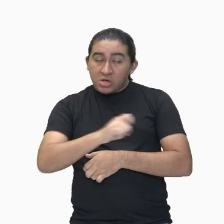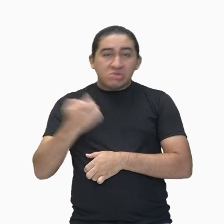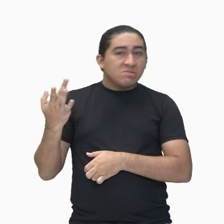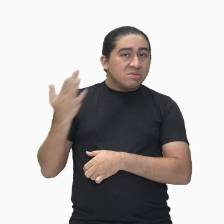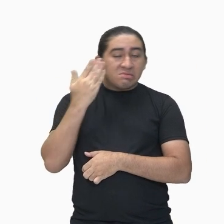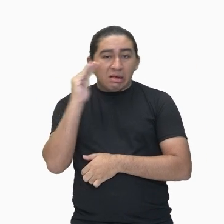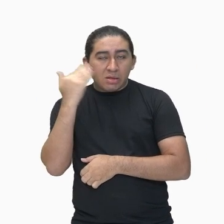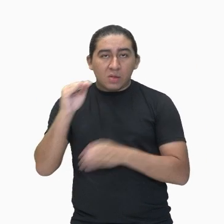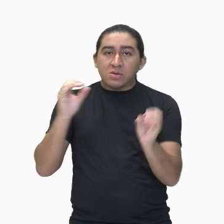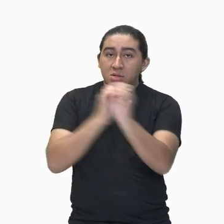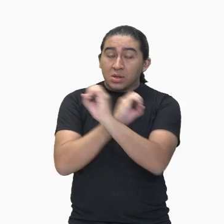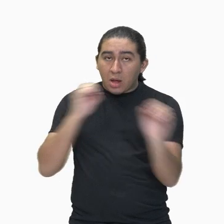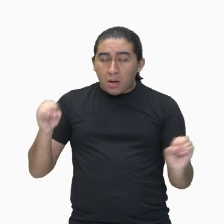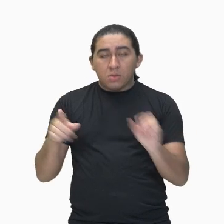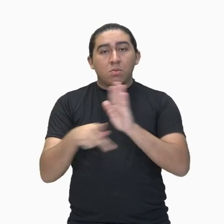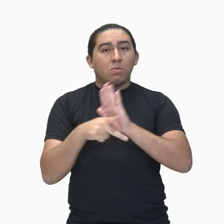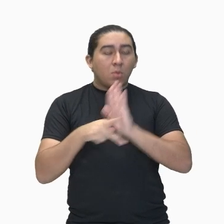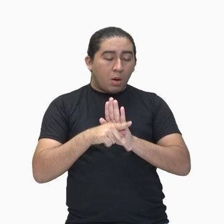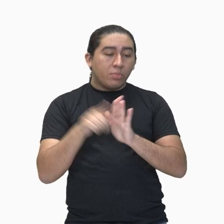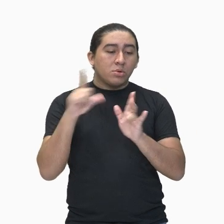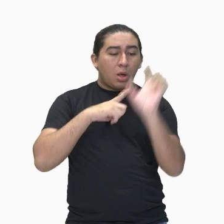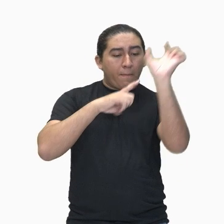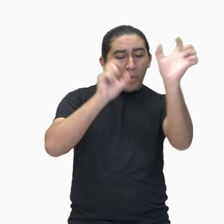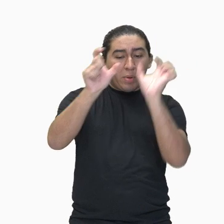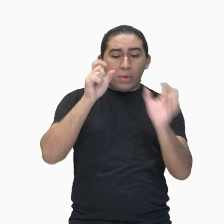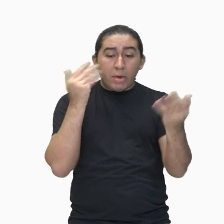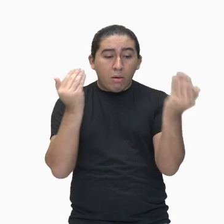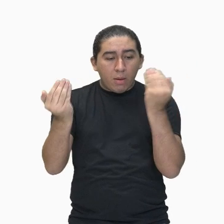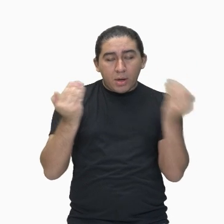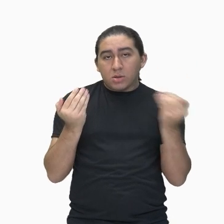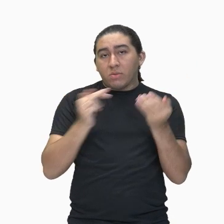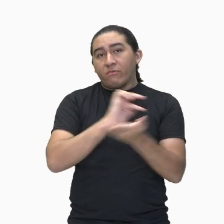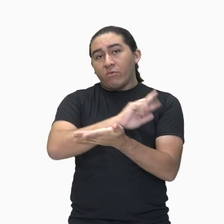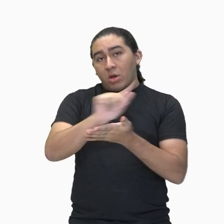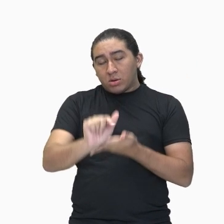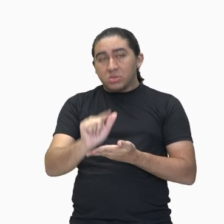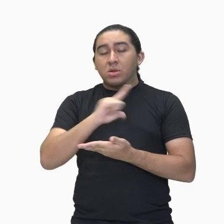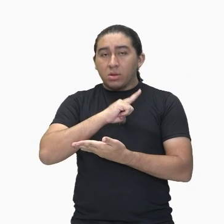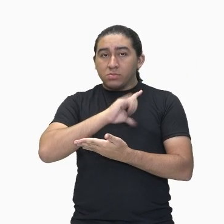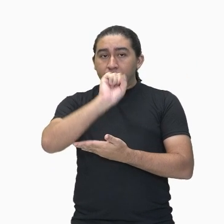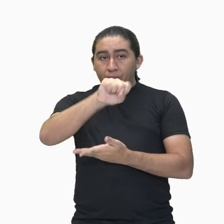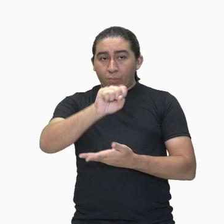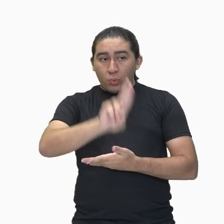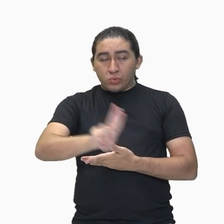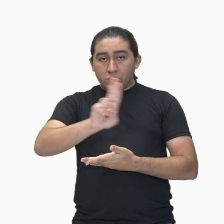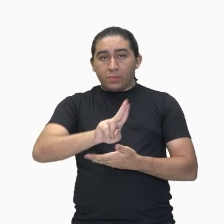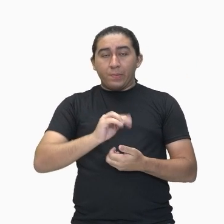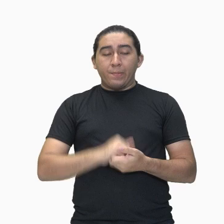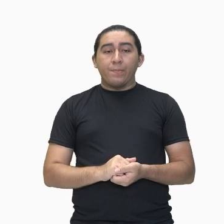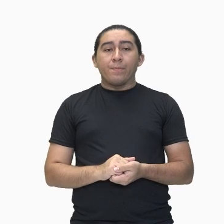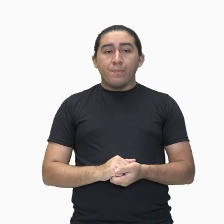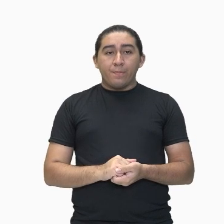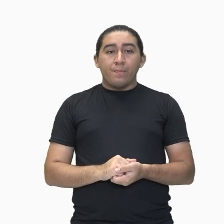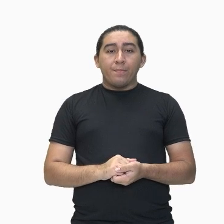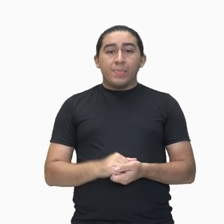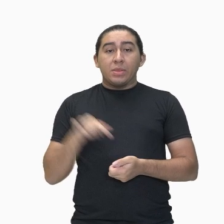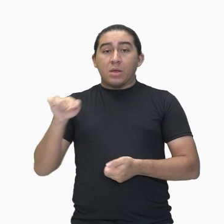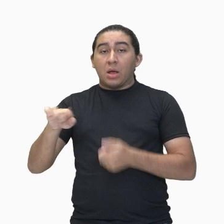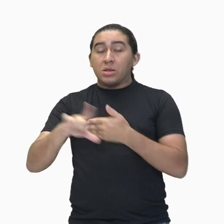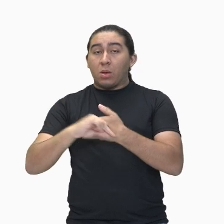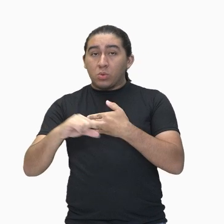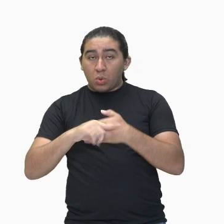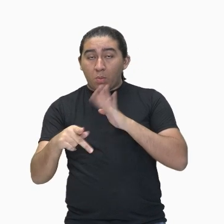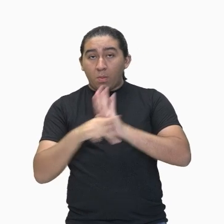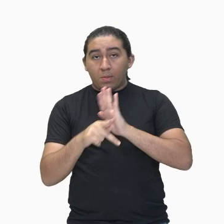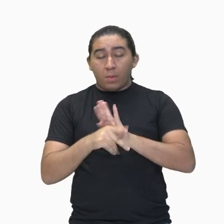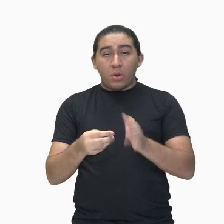culto aos contrastes, aí muito rico em antíteses, né? Gregório de Matos, poeta baiano